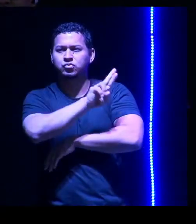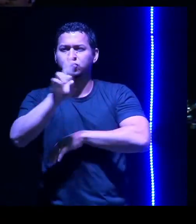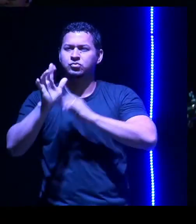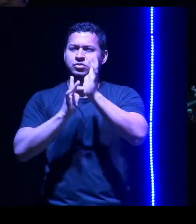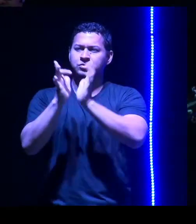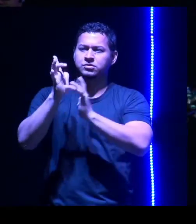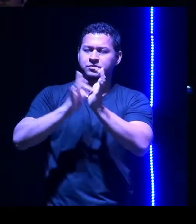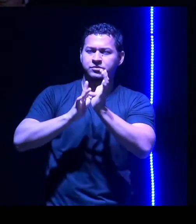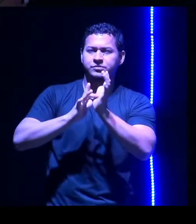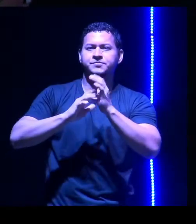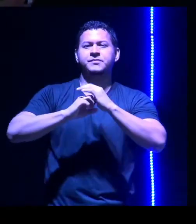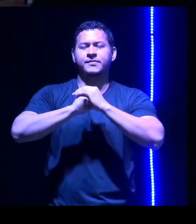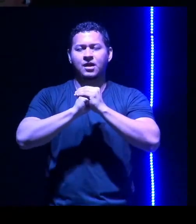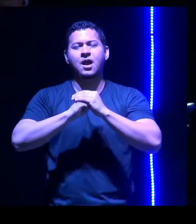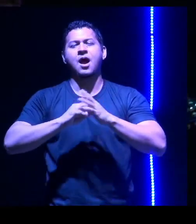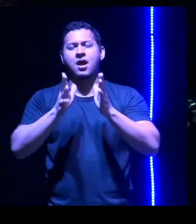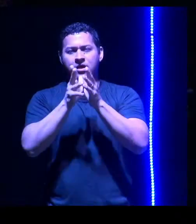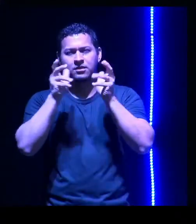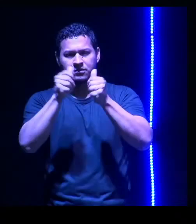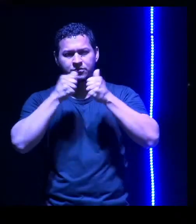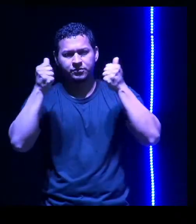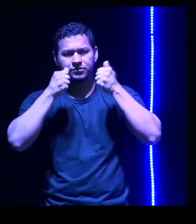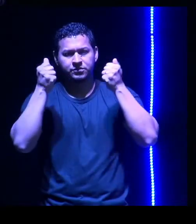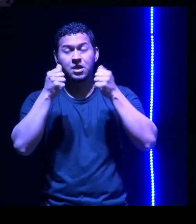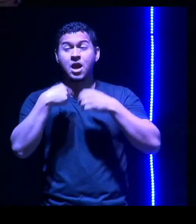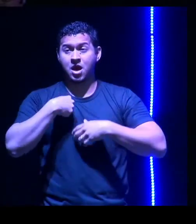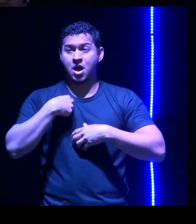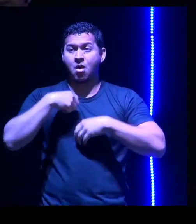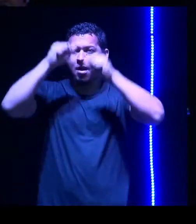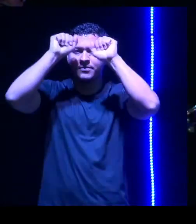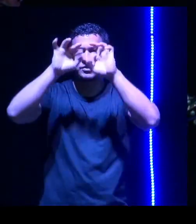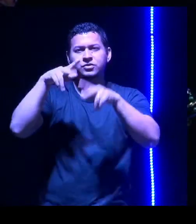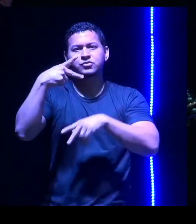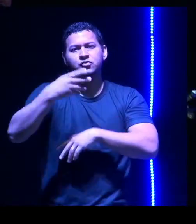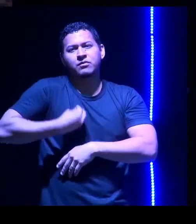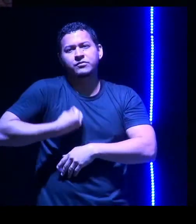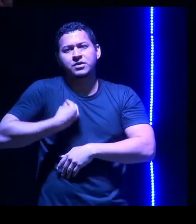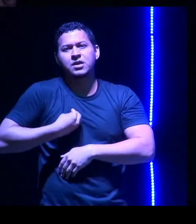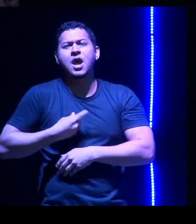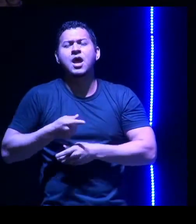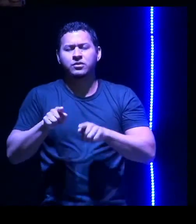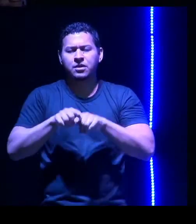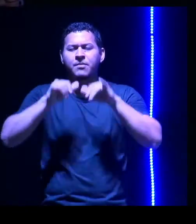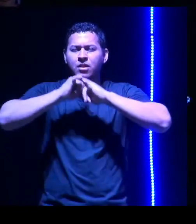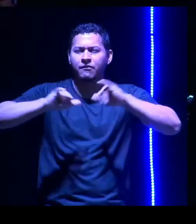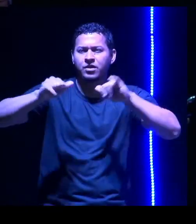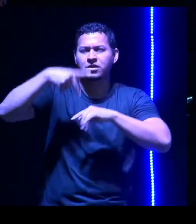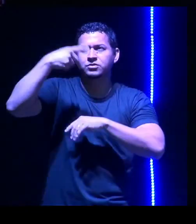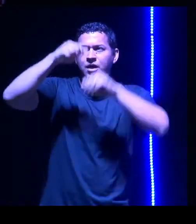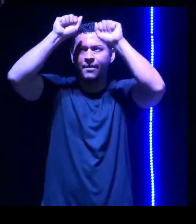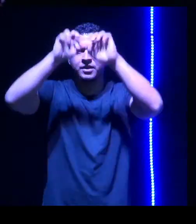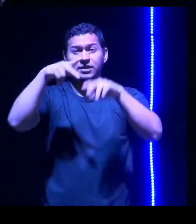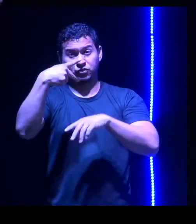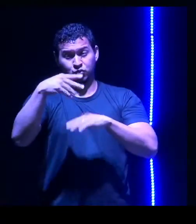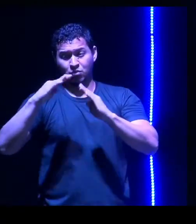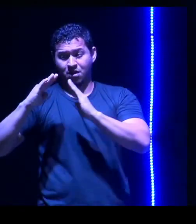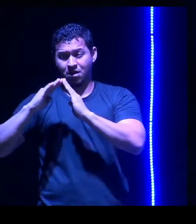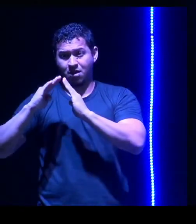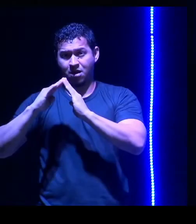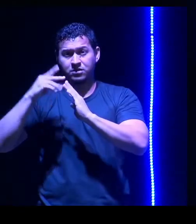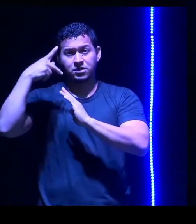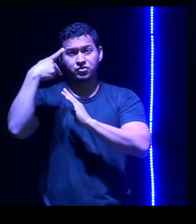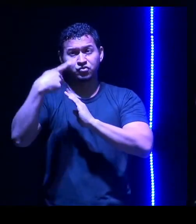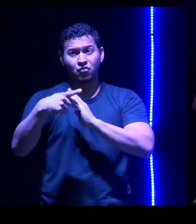de Jesus. Aleluia. Eu abençoo sua vida, eu declaro a bênção do Senhor sobre sua casa, sobre